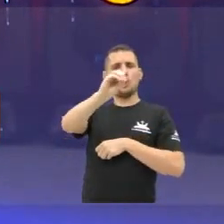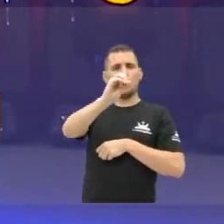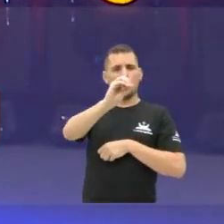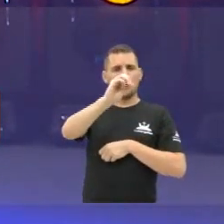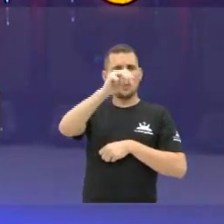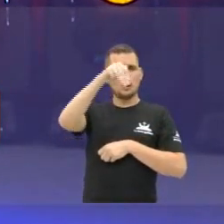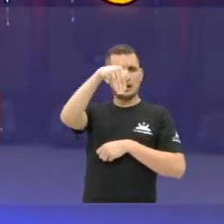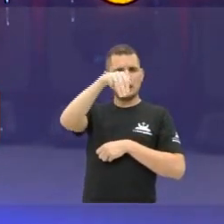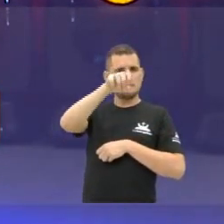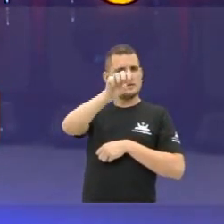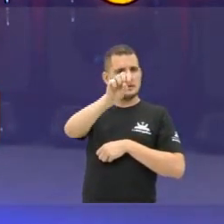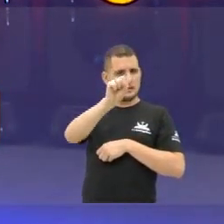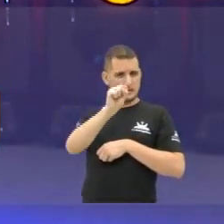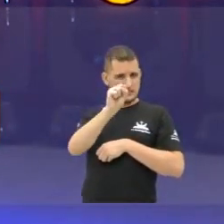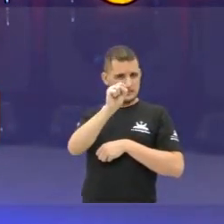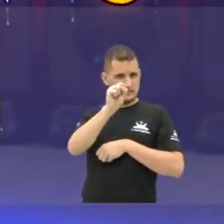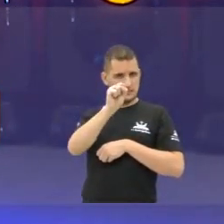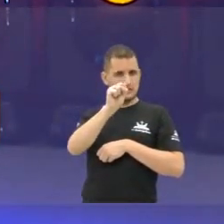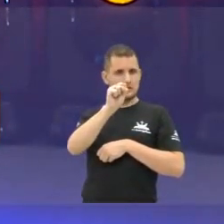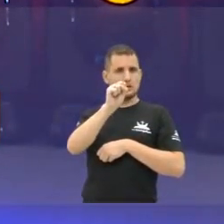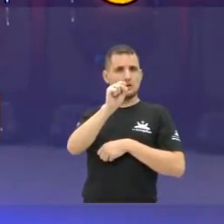um dado alarmante: